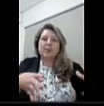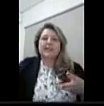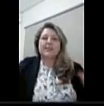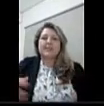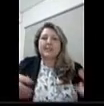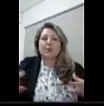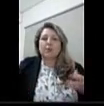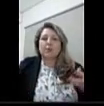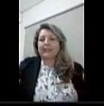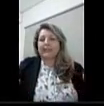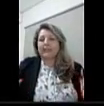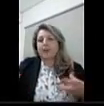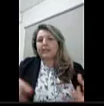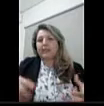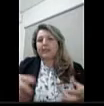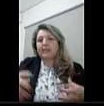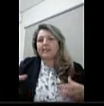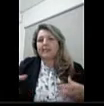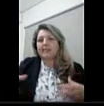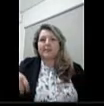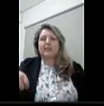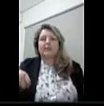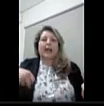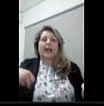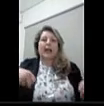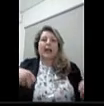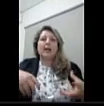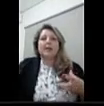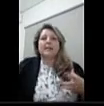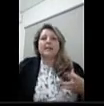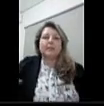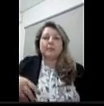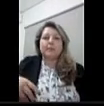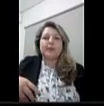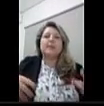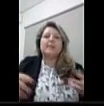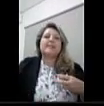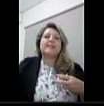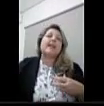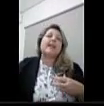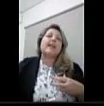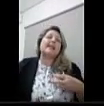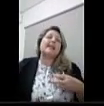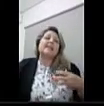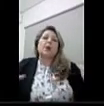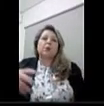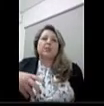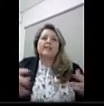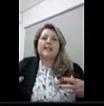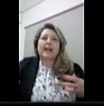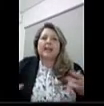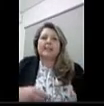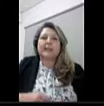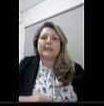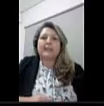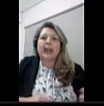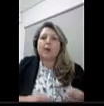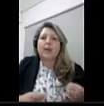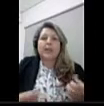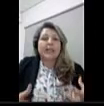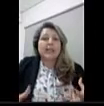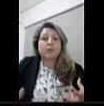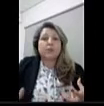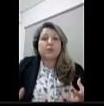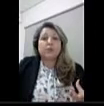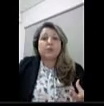Sem contar que, às vezes, é algum material que a criança possa manipular. Por exemplo, numa aula de ciências, utilizar esse material,